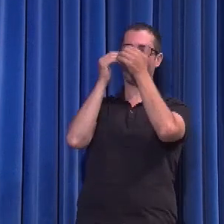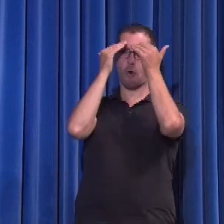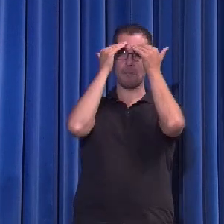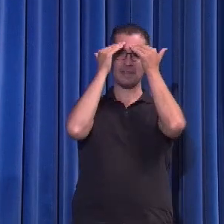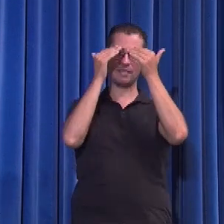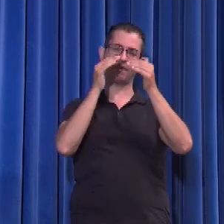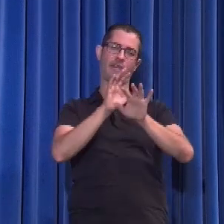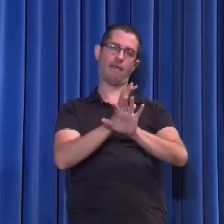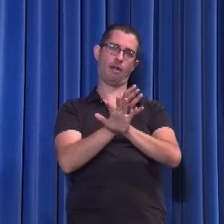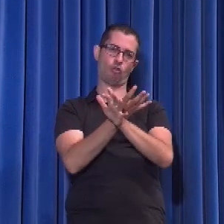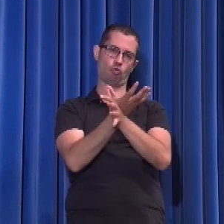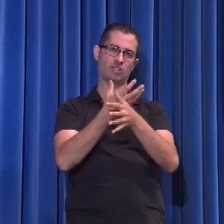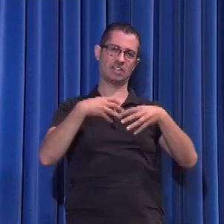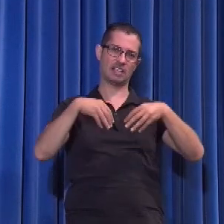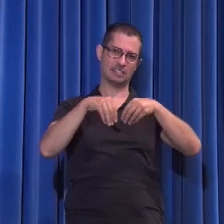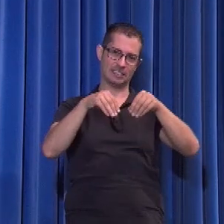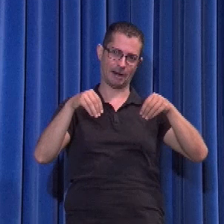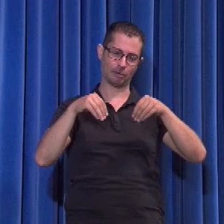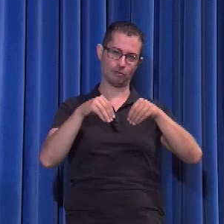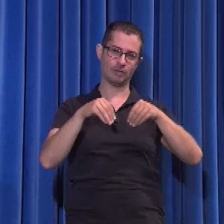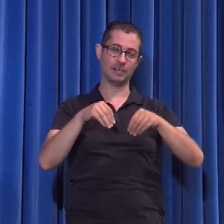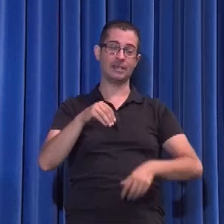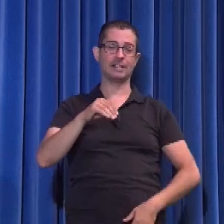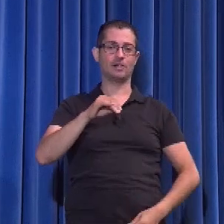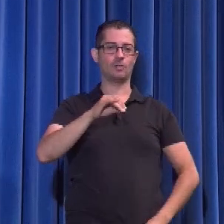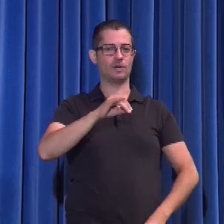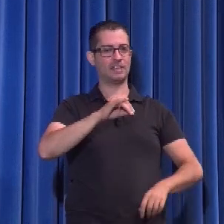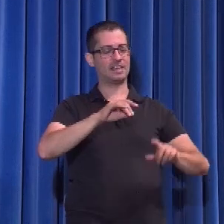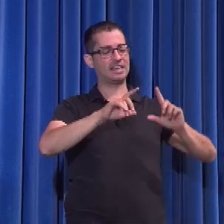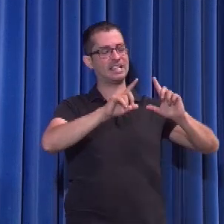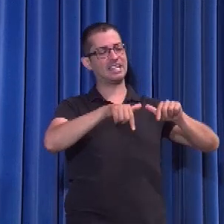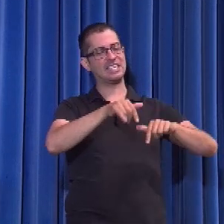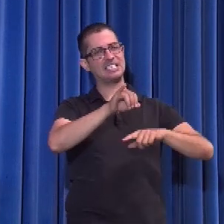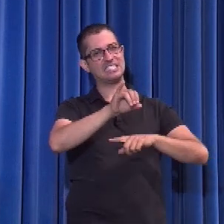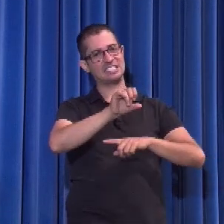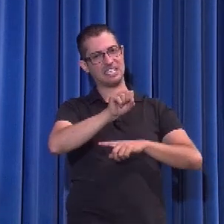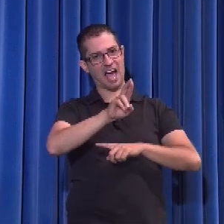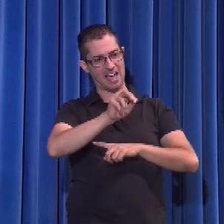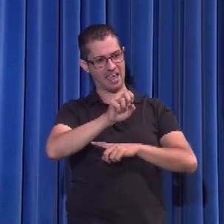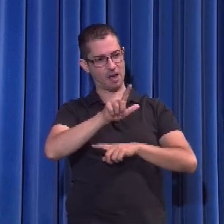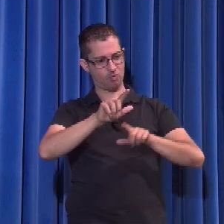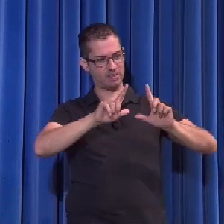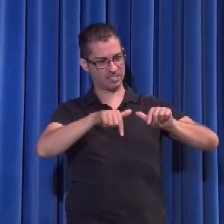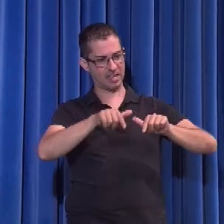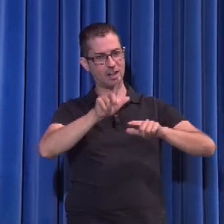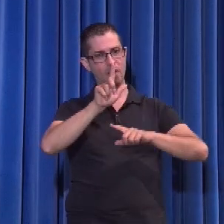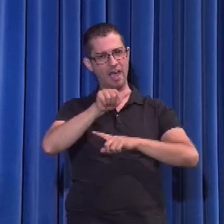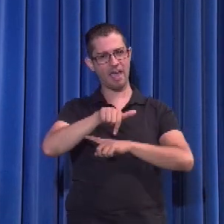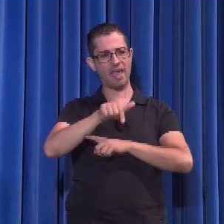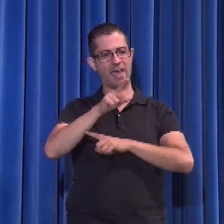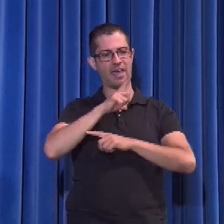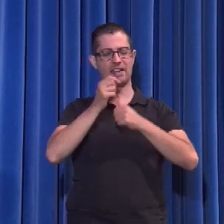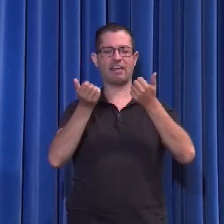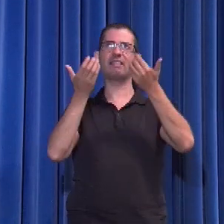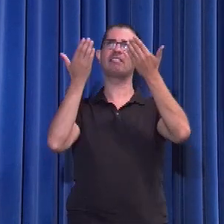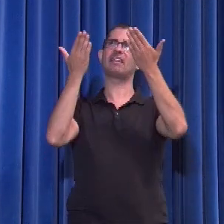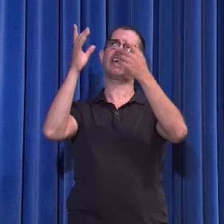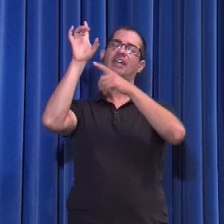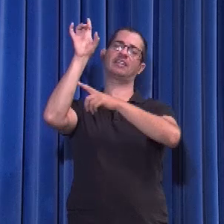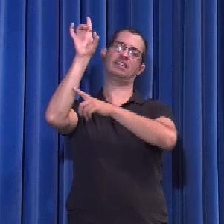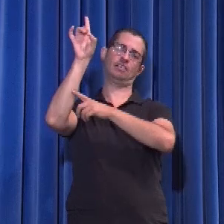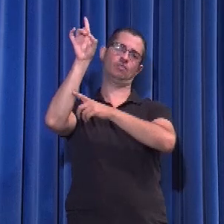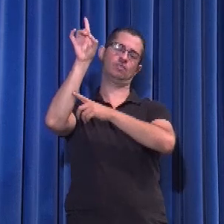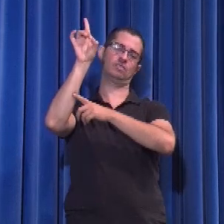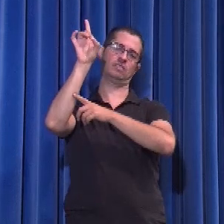não se semeia. Então Israel era consagrado ao Senhor, e era as primícias da sua